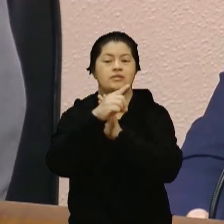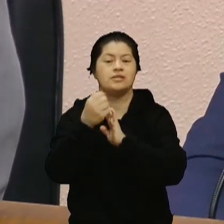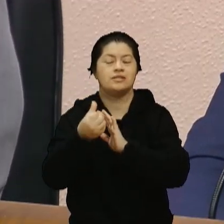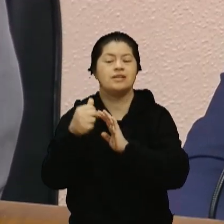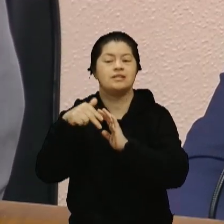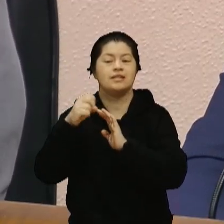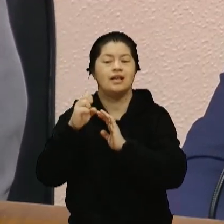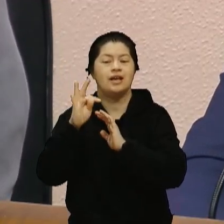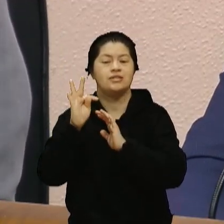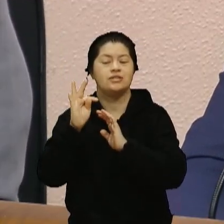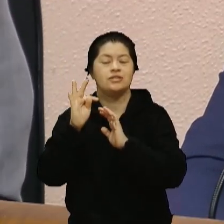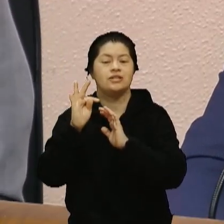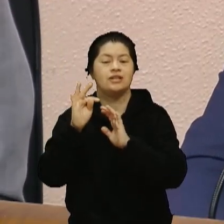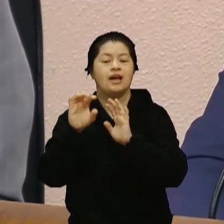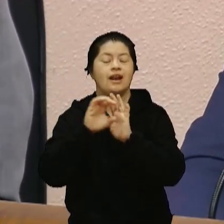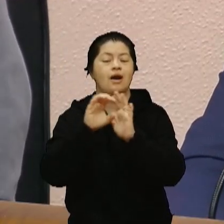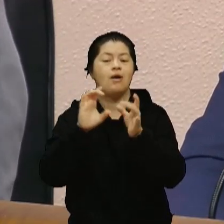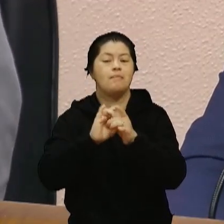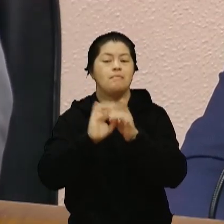NET e agora pelo canal